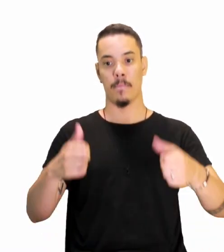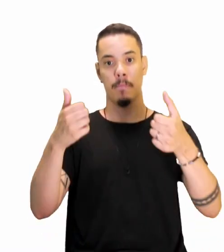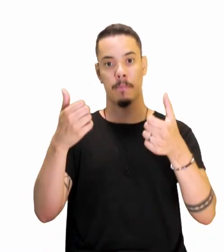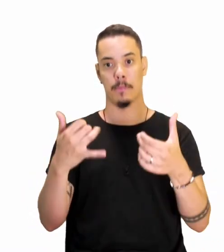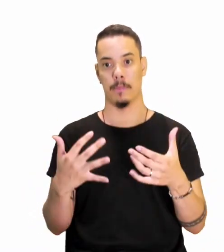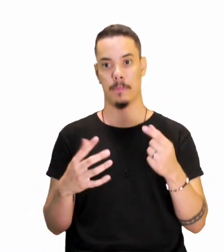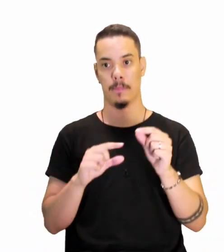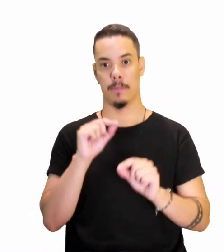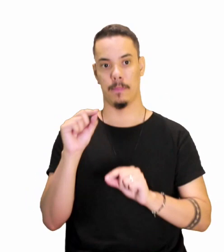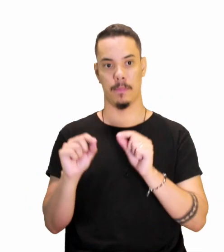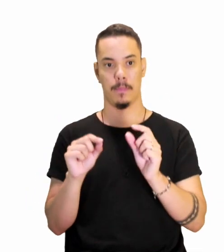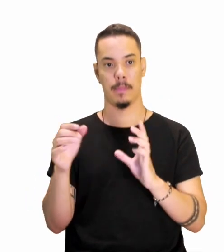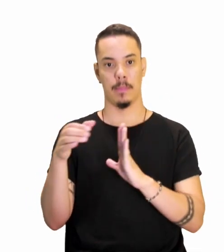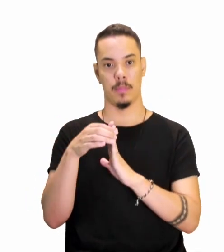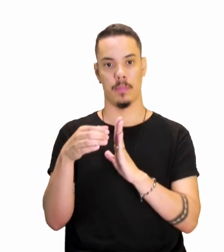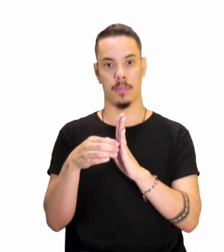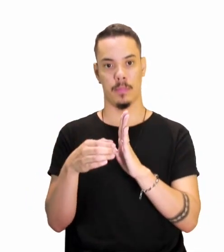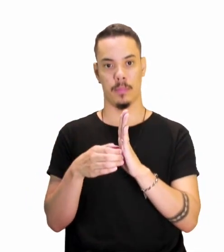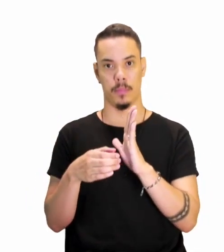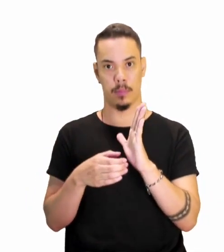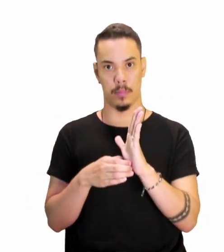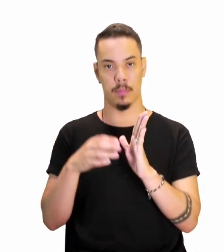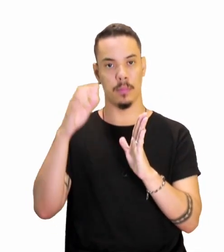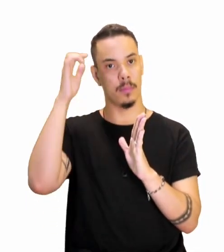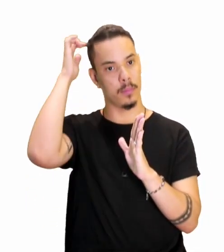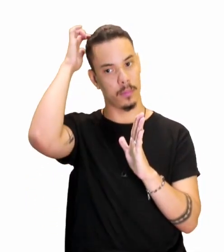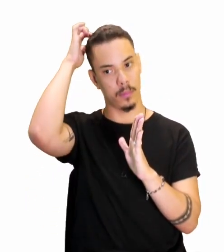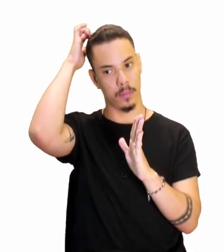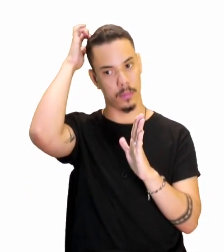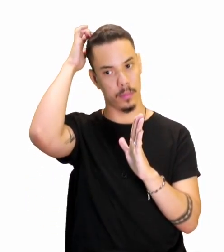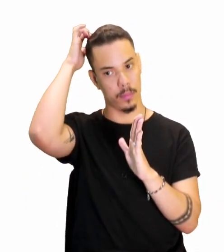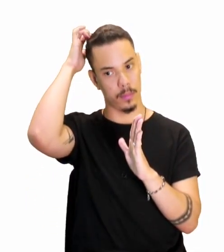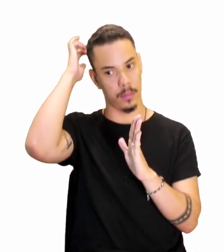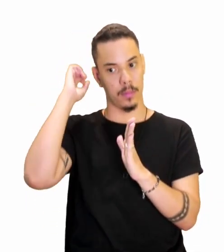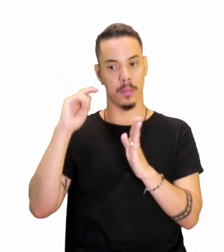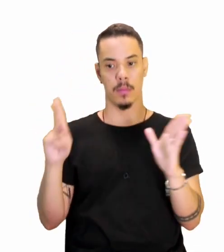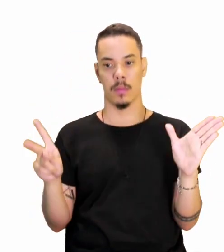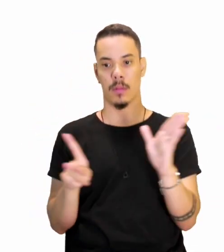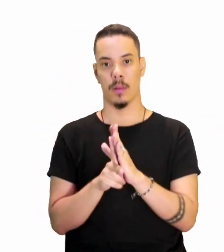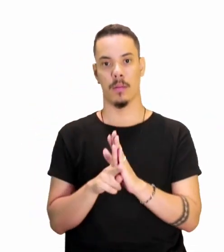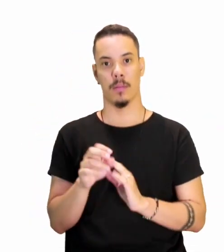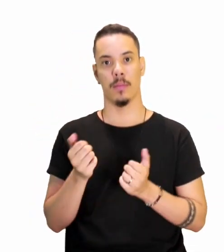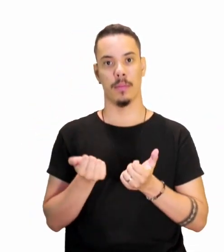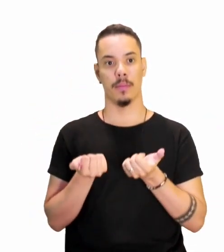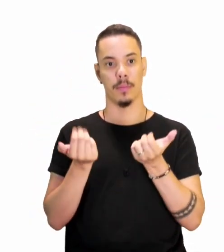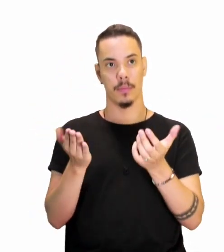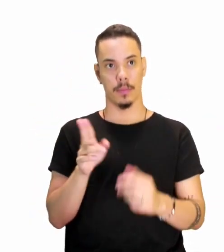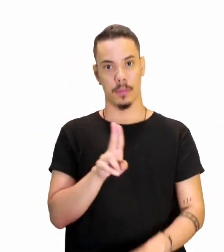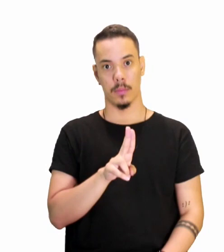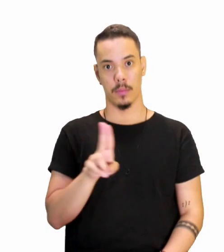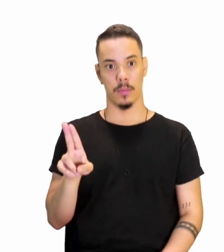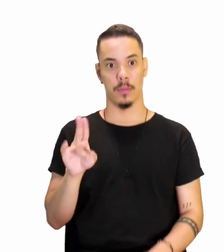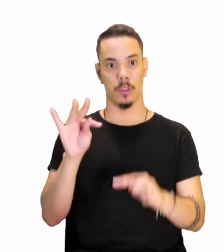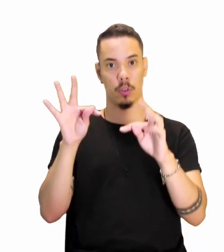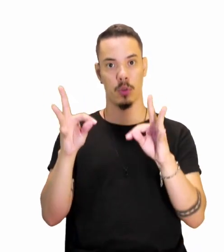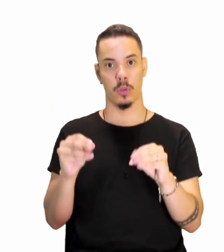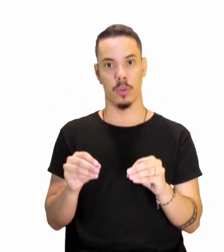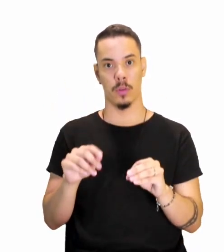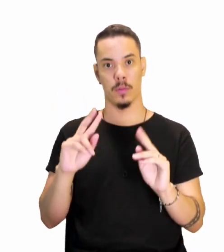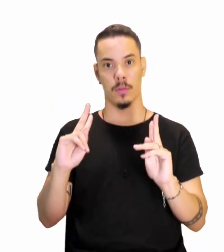seguinte, é a classe de palavra variável que denomina todos os